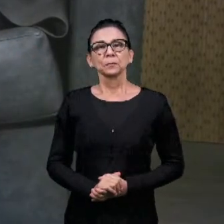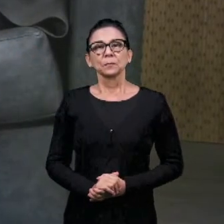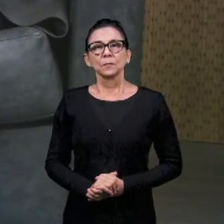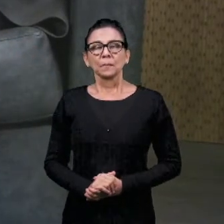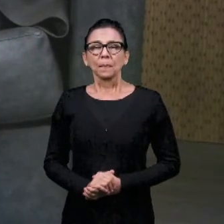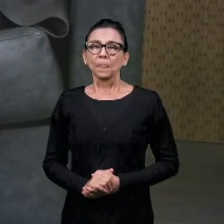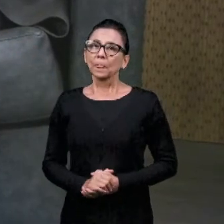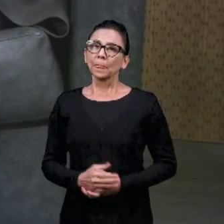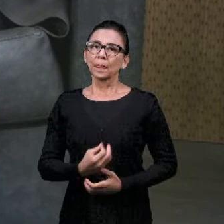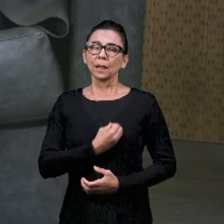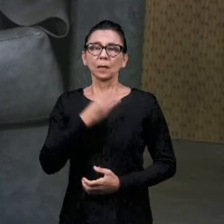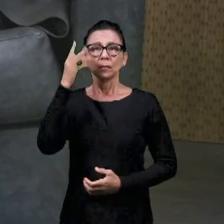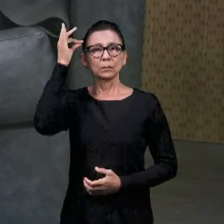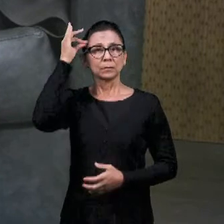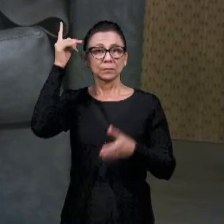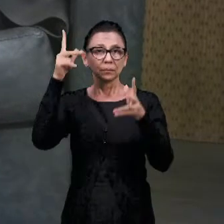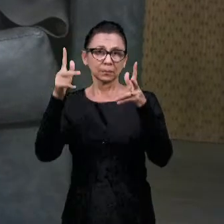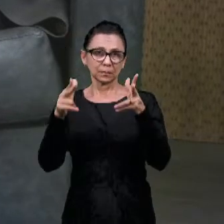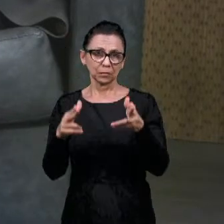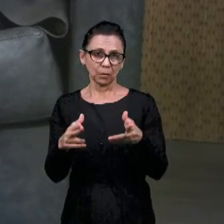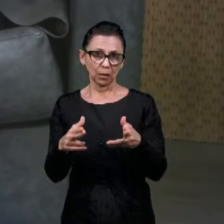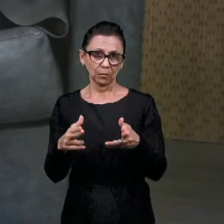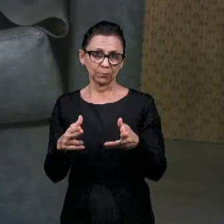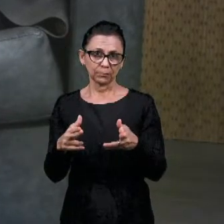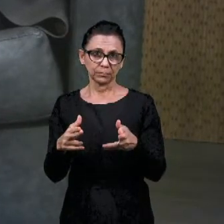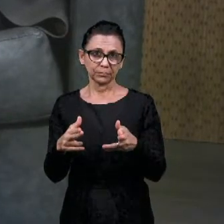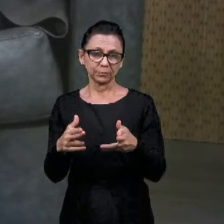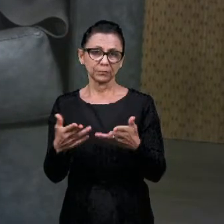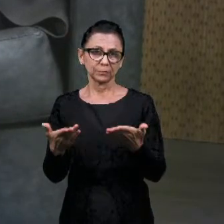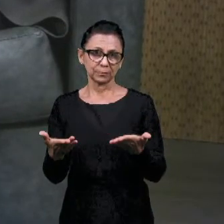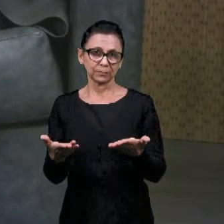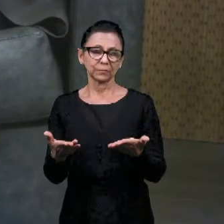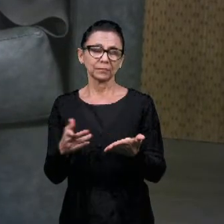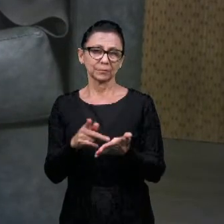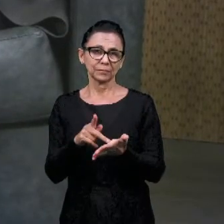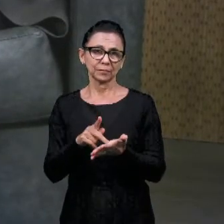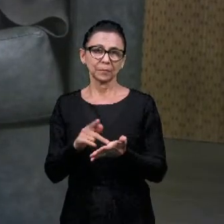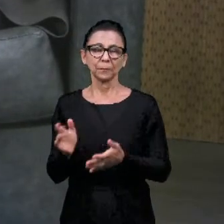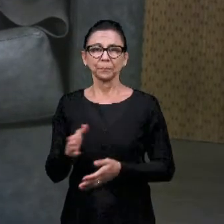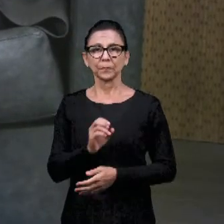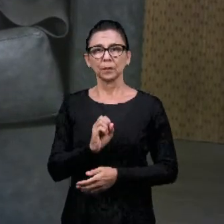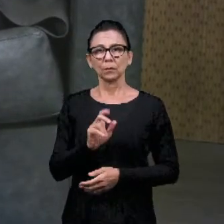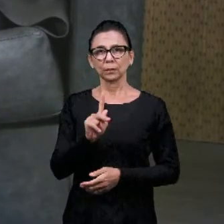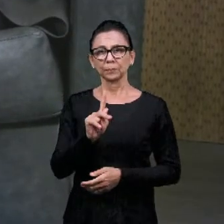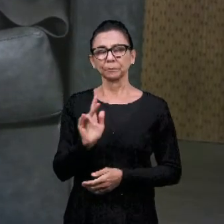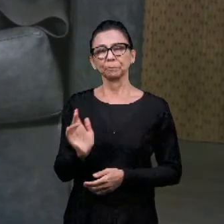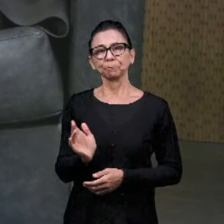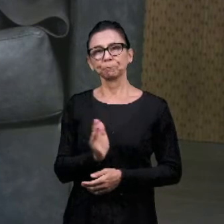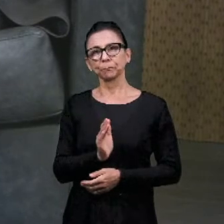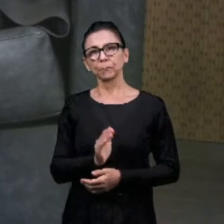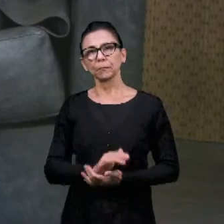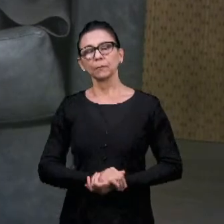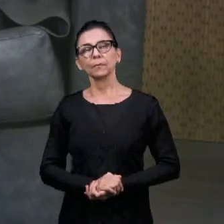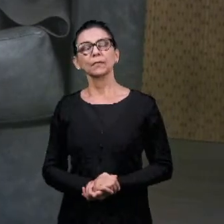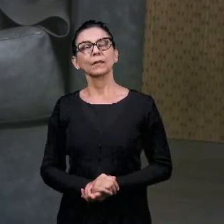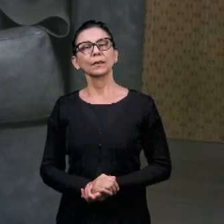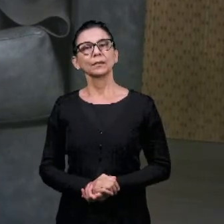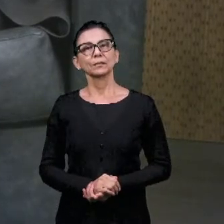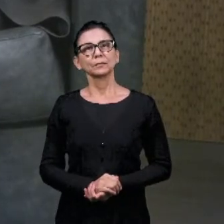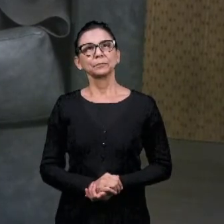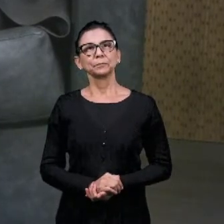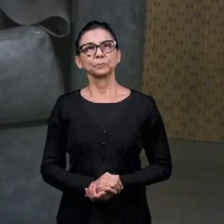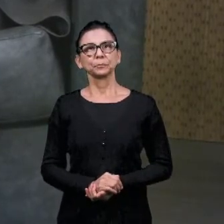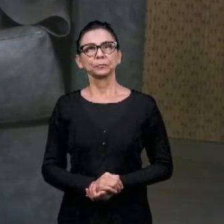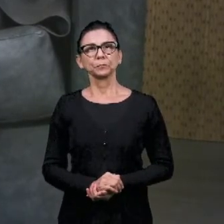Espiritualmente é a mesma coisa, né, Antônio Carlos? Sem dúvida nenhuma. É a experiência que nós temos. Mas muito bem. Hoje nós estamos nos